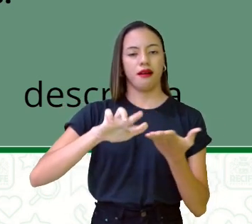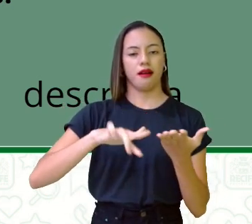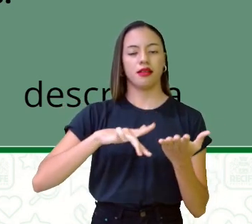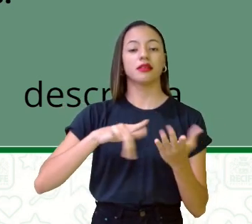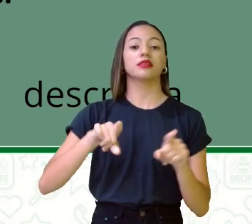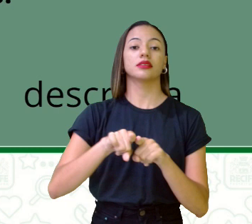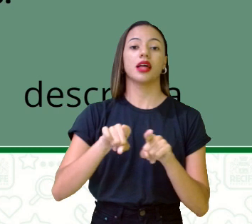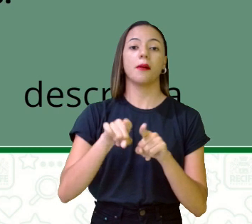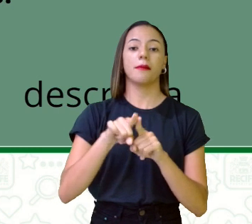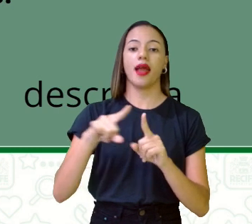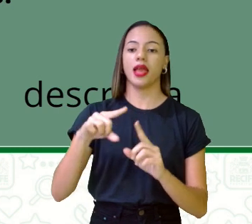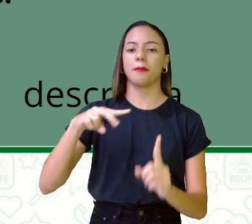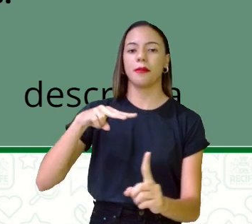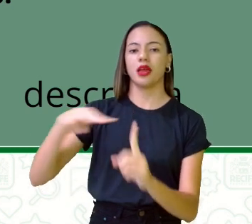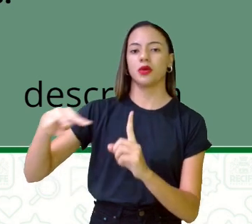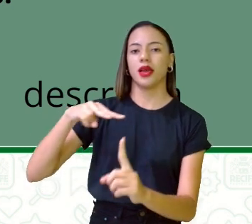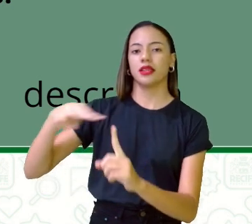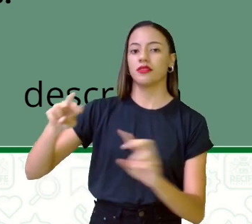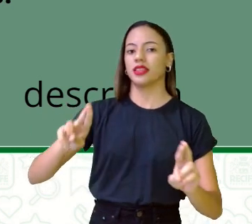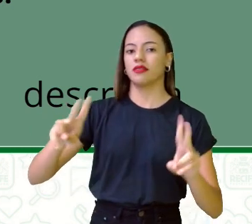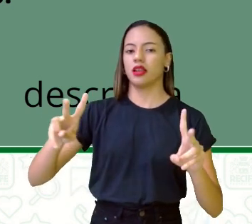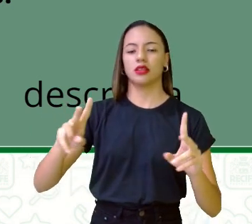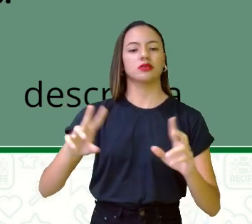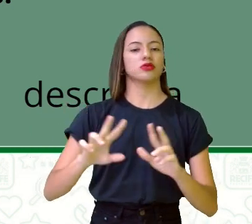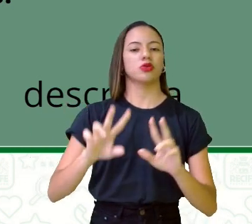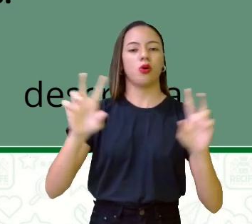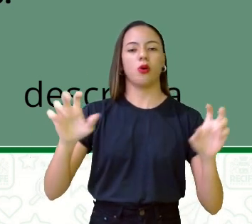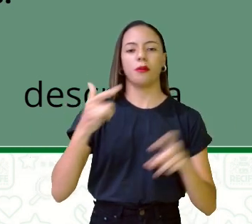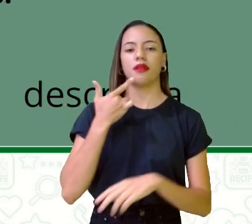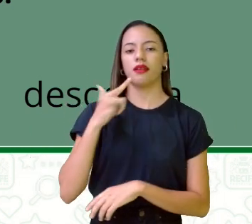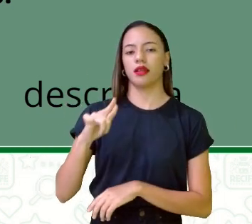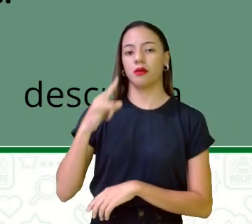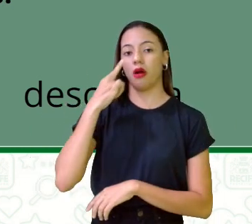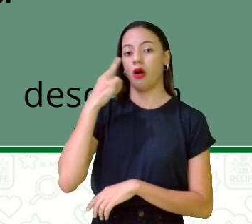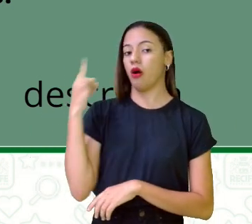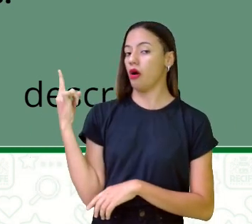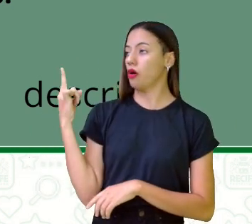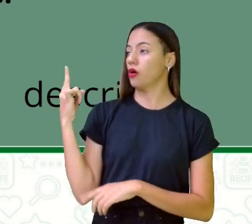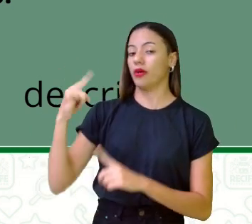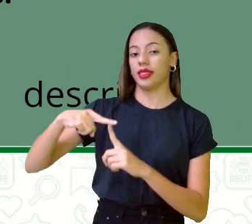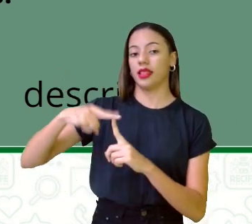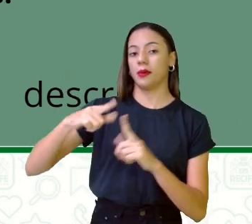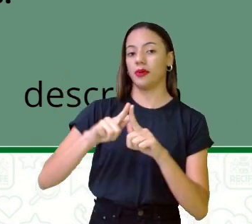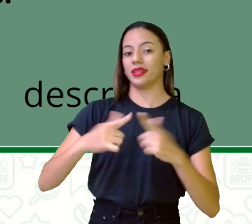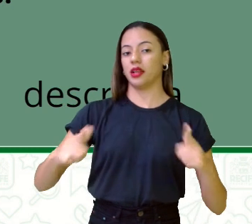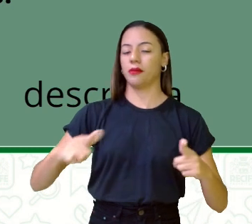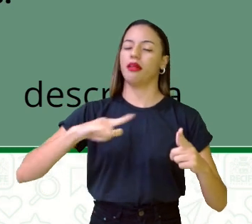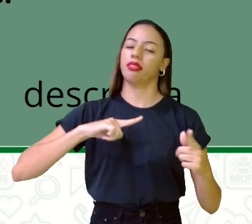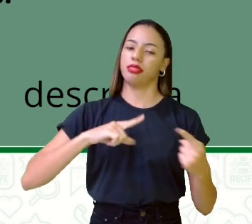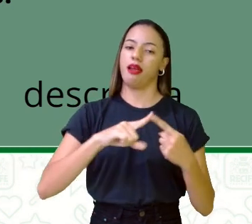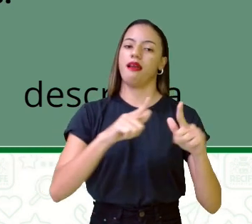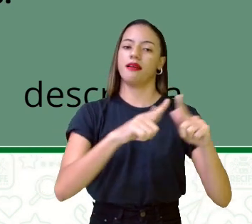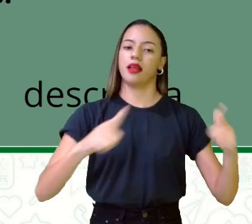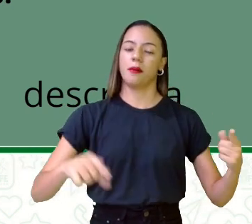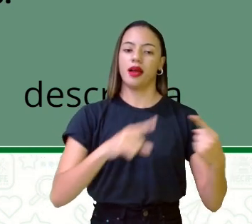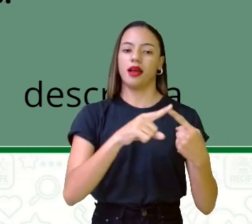diferentes perspectivas sobre a língua. São estes os tipos de gramática, não é? Então, nós temos a